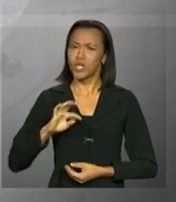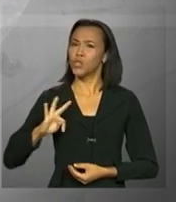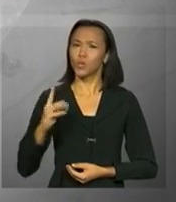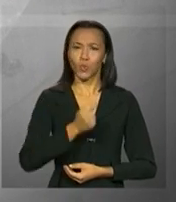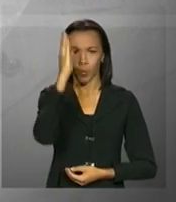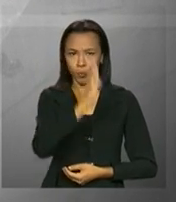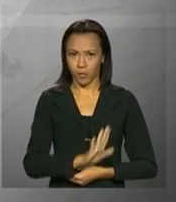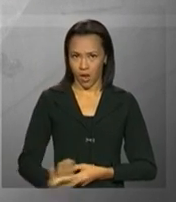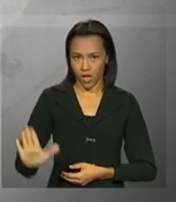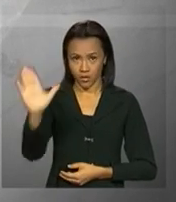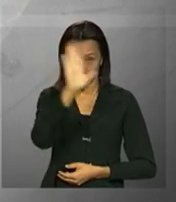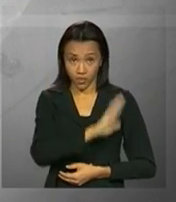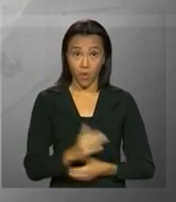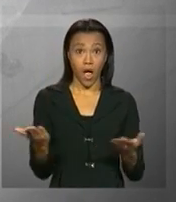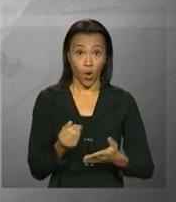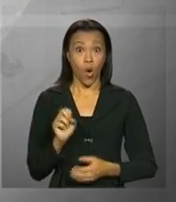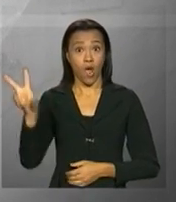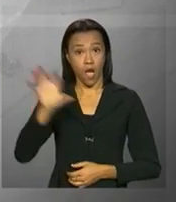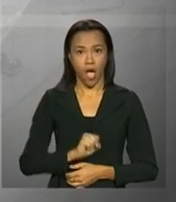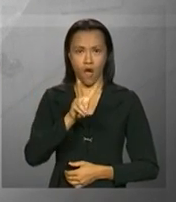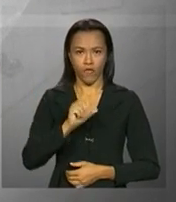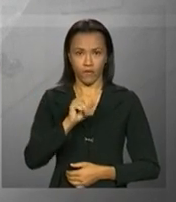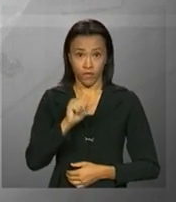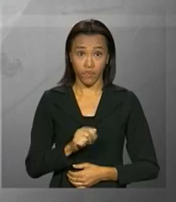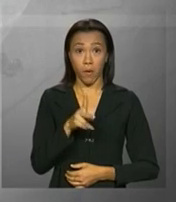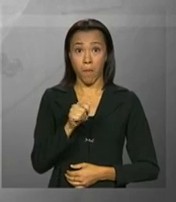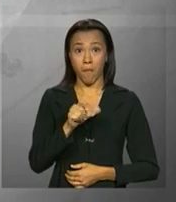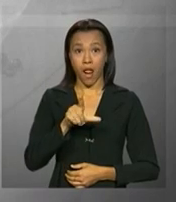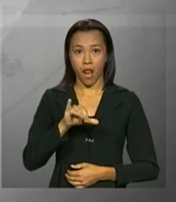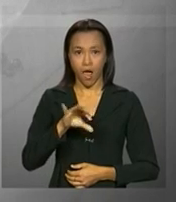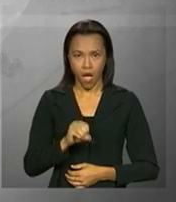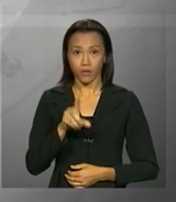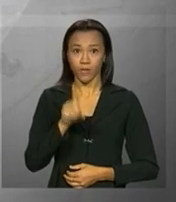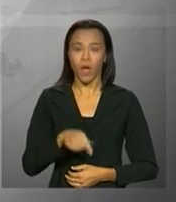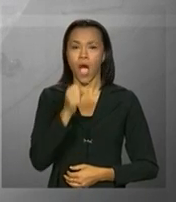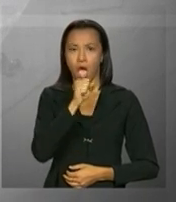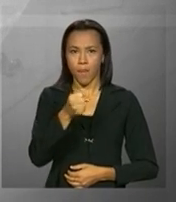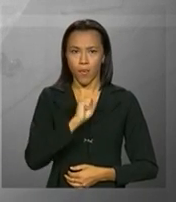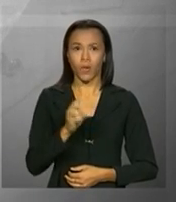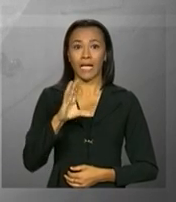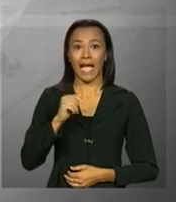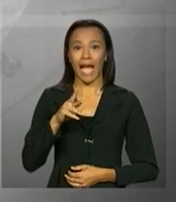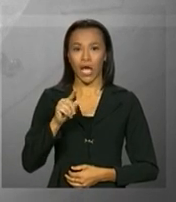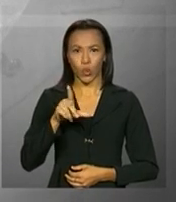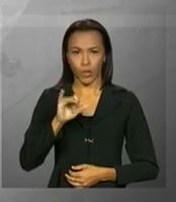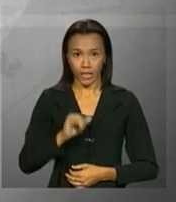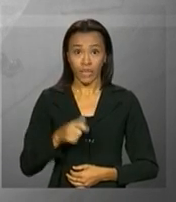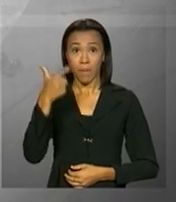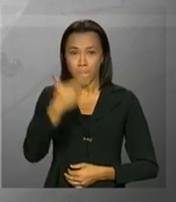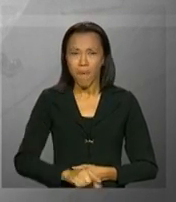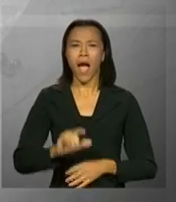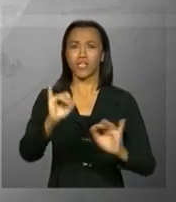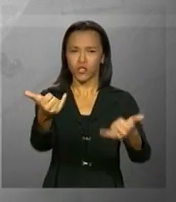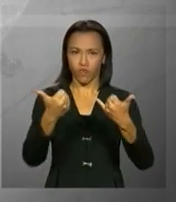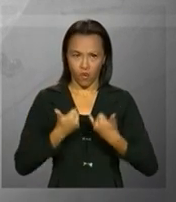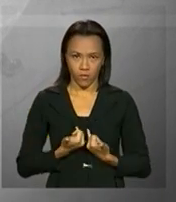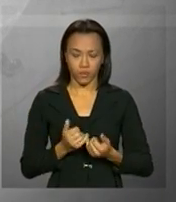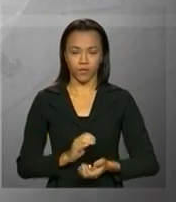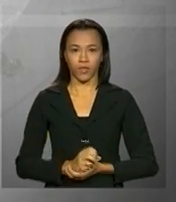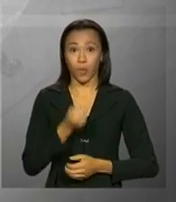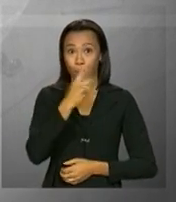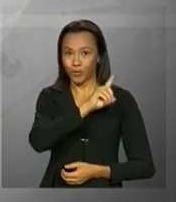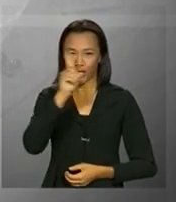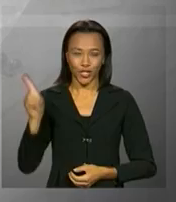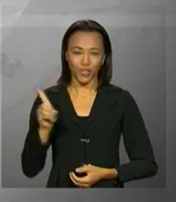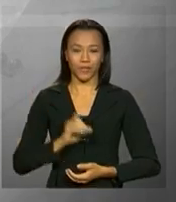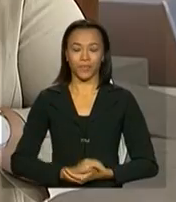todo o país. Vamos ao vivo ao Palácio do Planalto, onde está a repórter Carolina Monteiro, que tem as informações. Bom